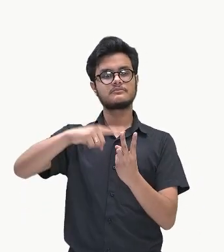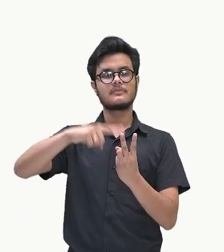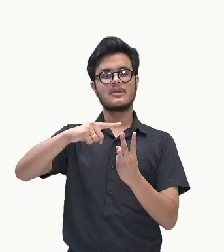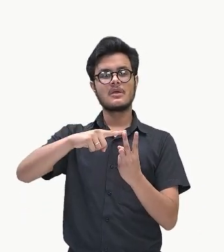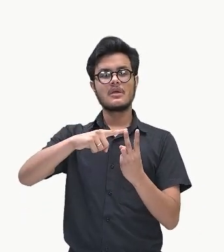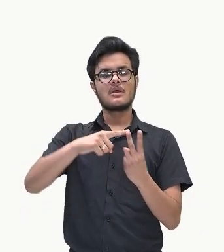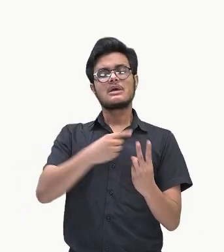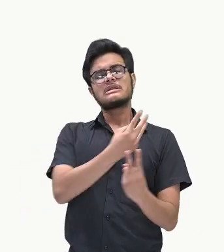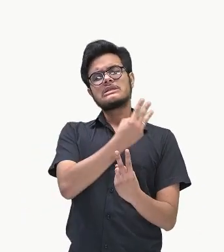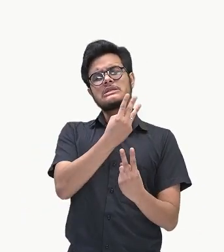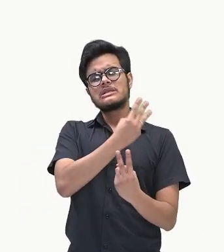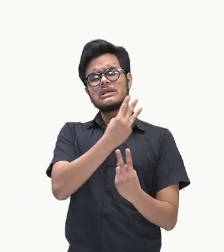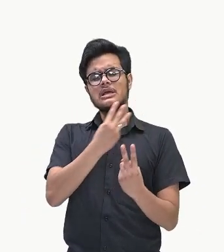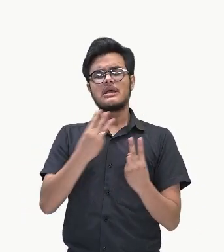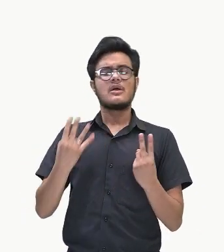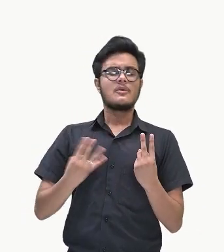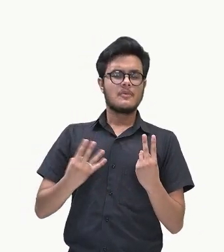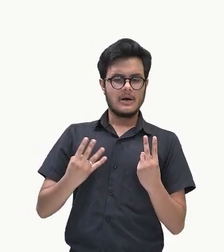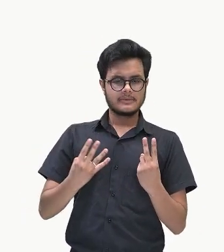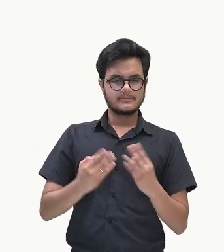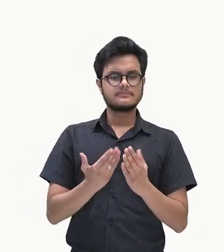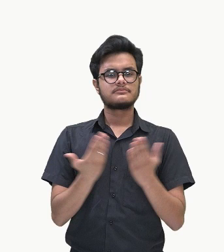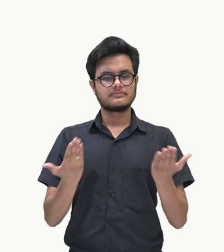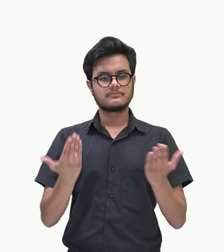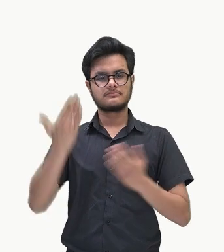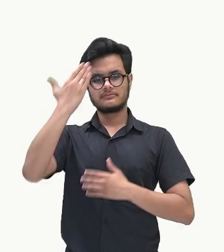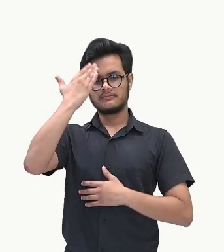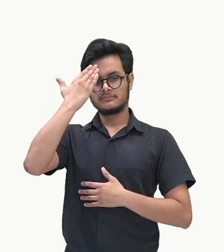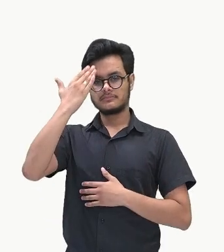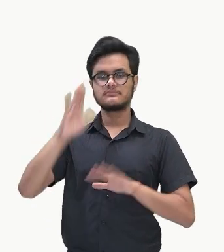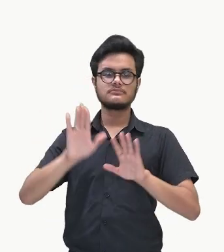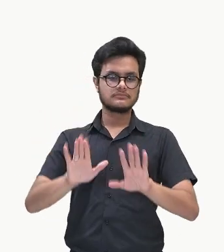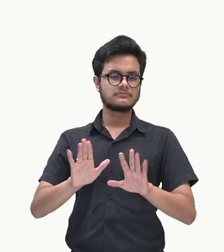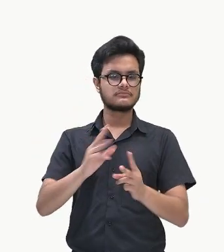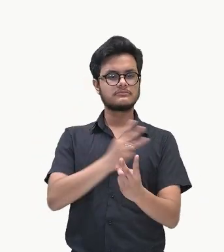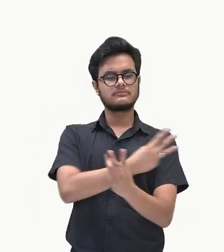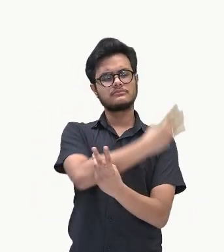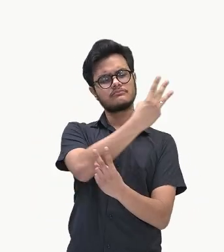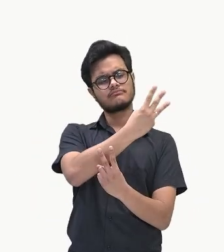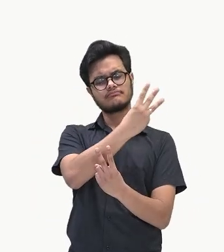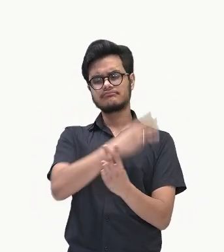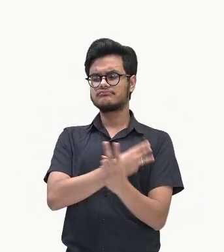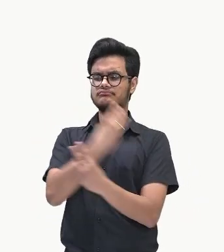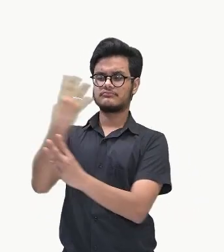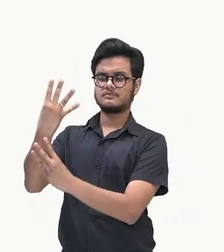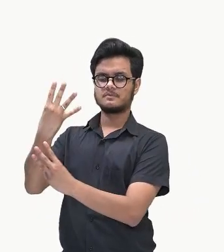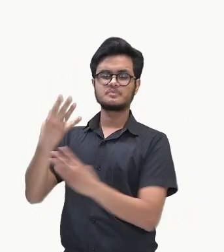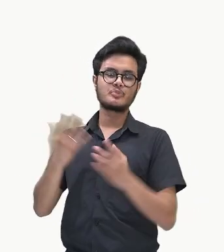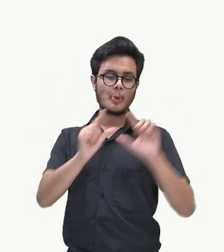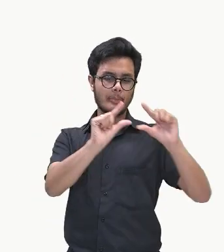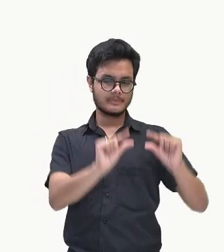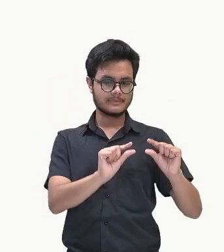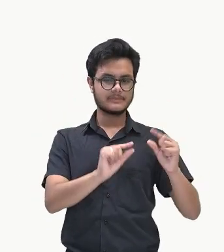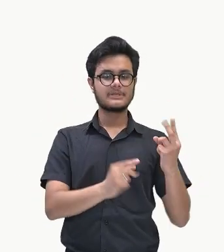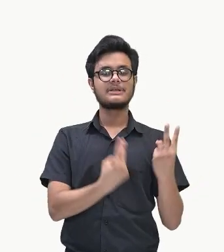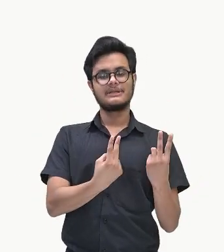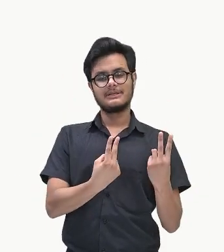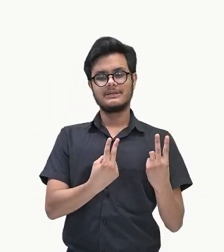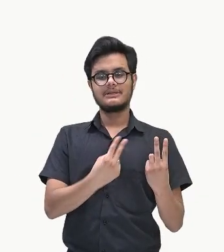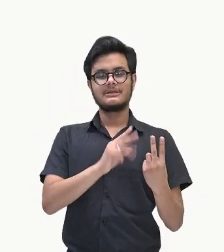4. Como eu sei que 3 é menor do que 4, raiz cúbica de 2